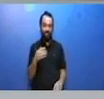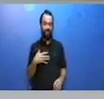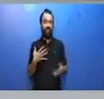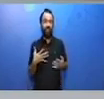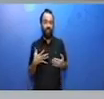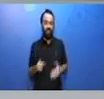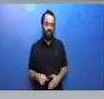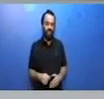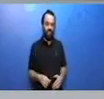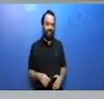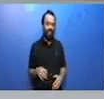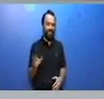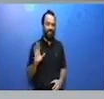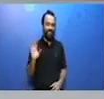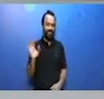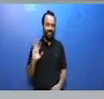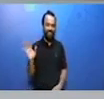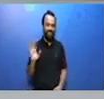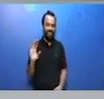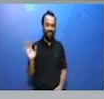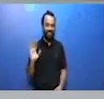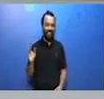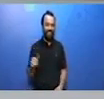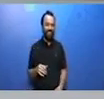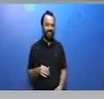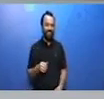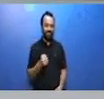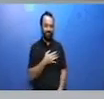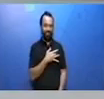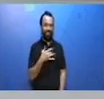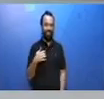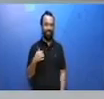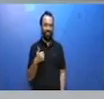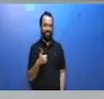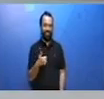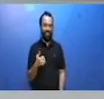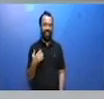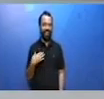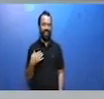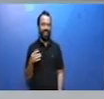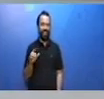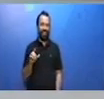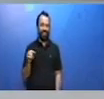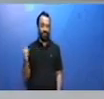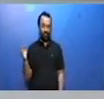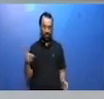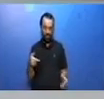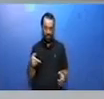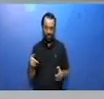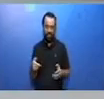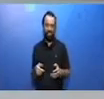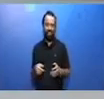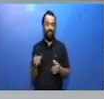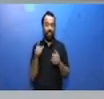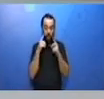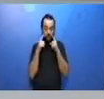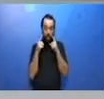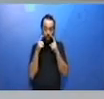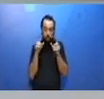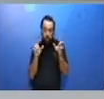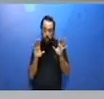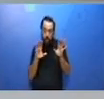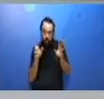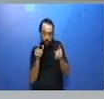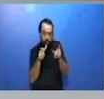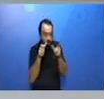Oi, Cloro, como Que você saudade, tá? Tia Ju! Olha, eu Olha. vim aqui para dizer que eu estou assistindo